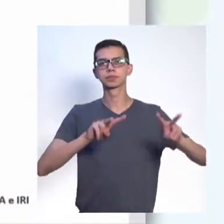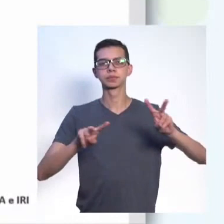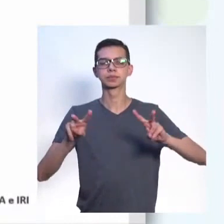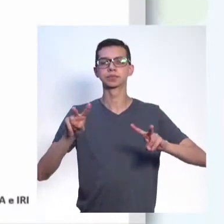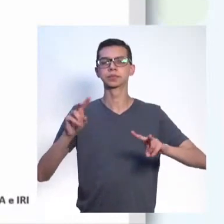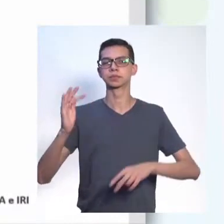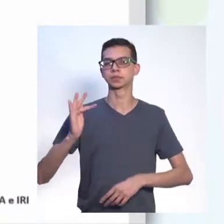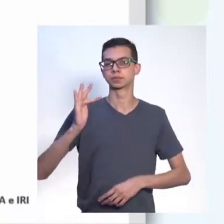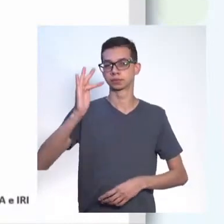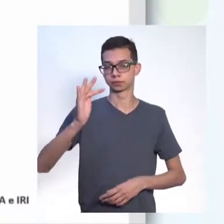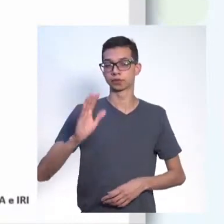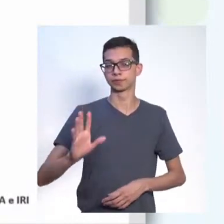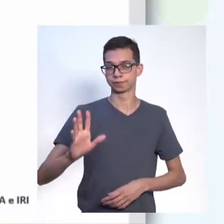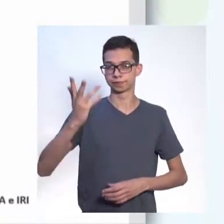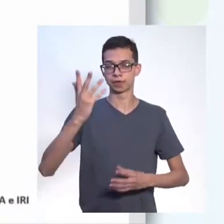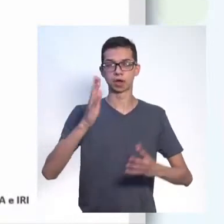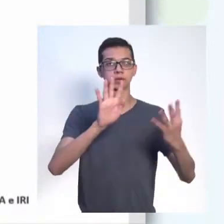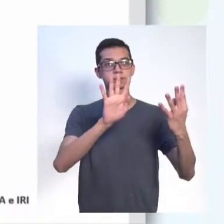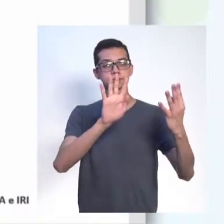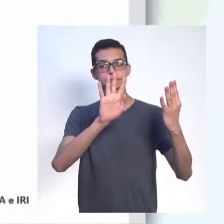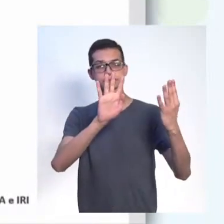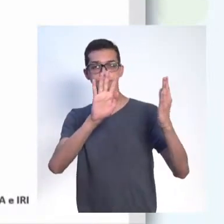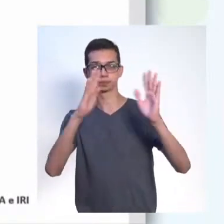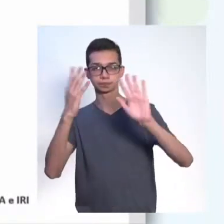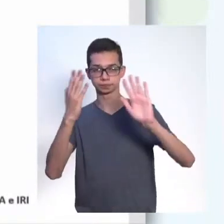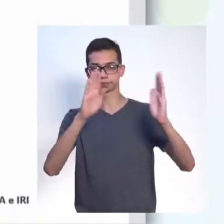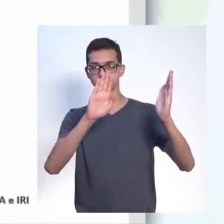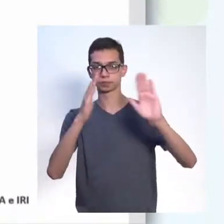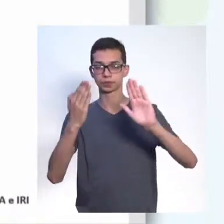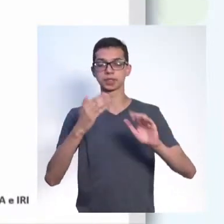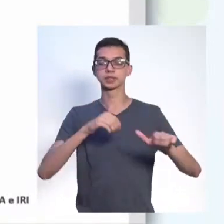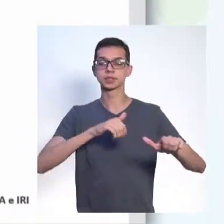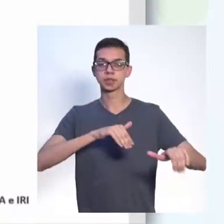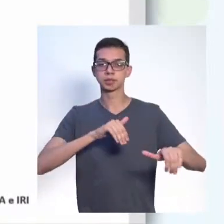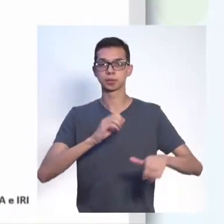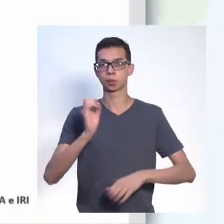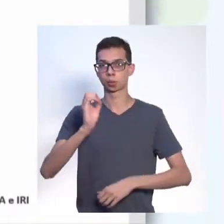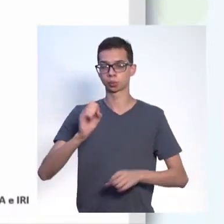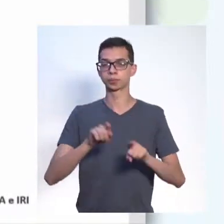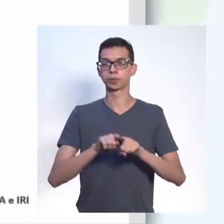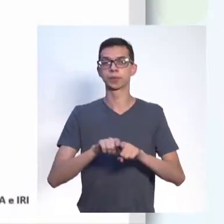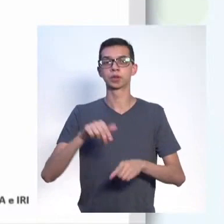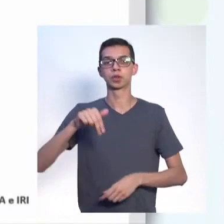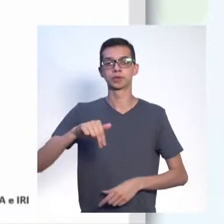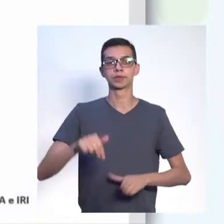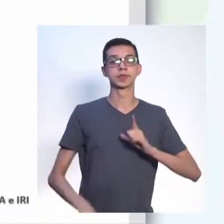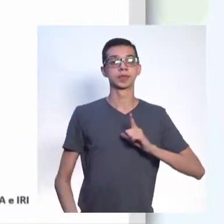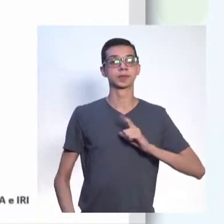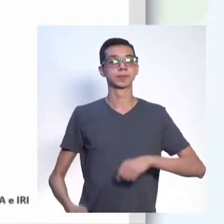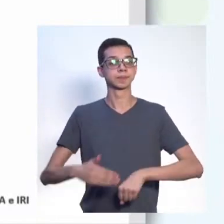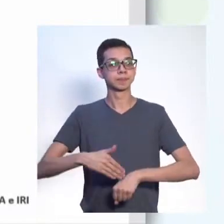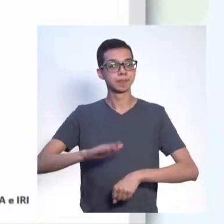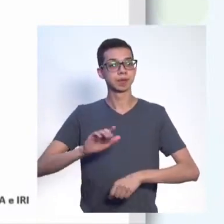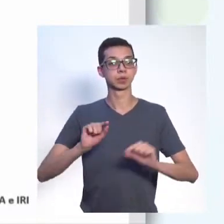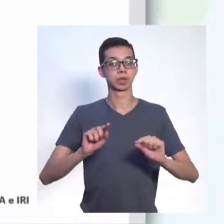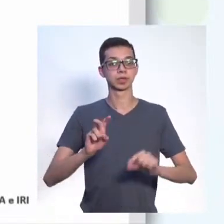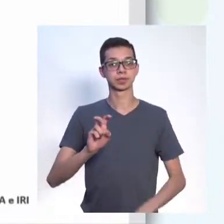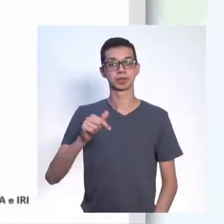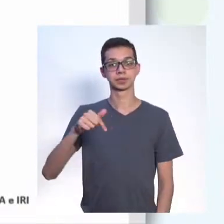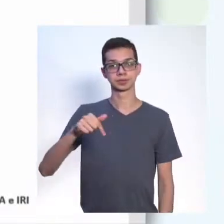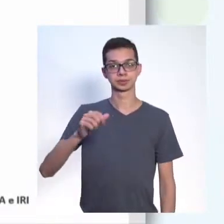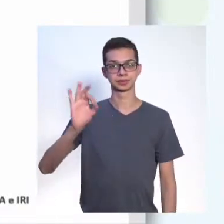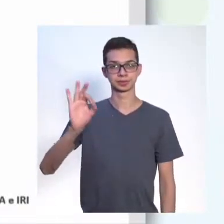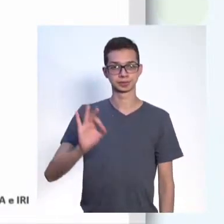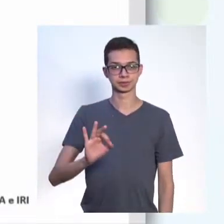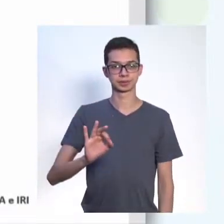outubro e novembro, há uma maior probabilidade de condição de laninha, em torno de 57%, de que a